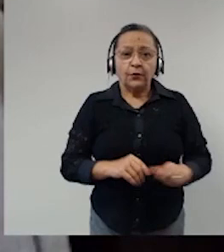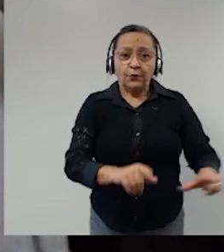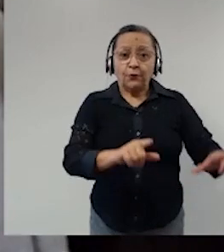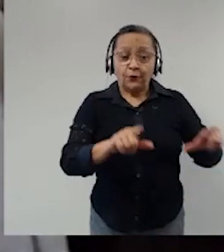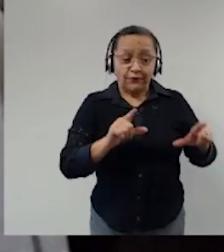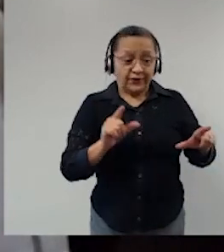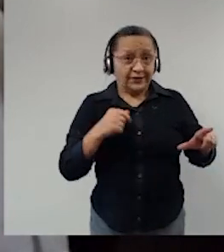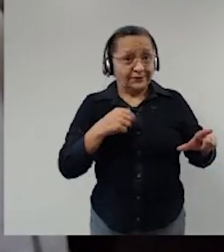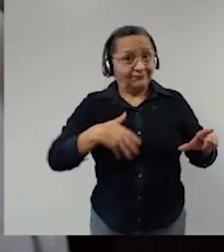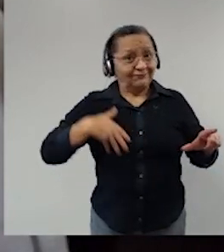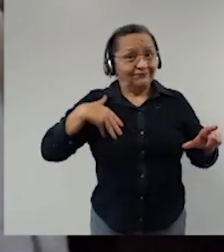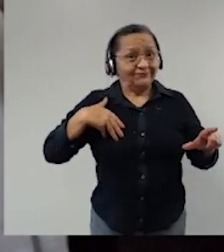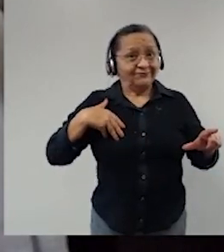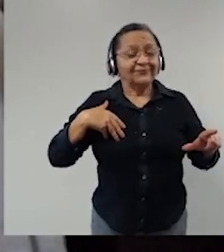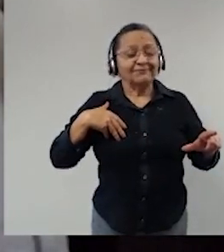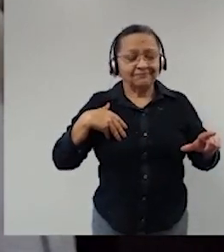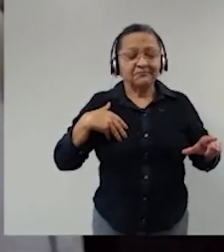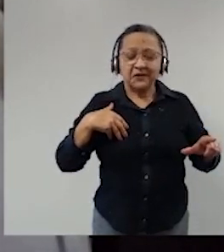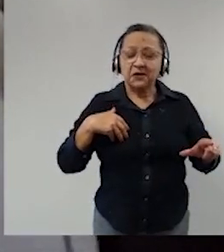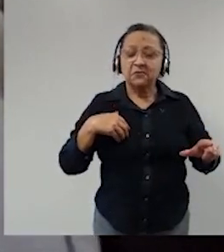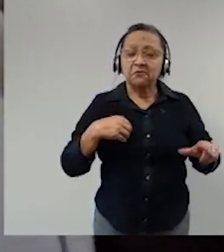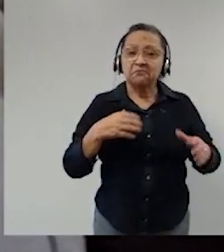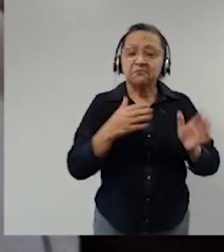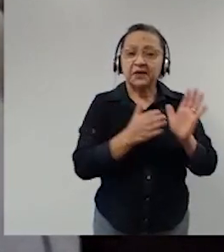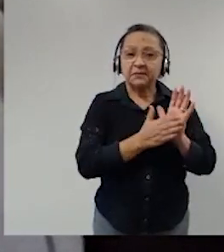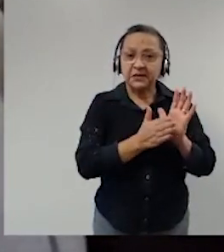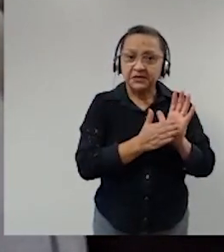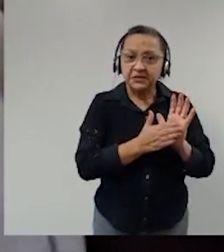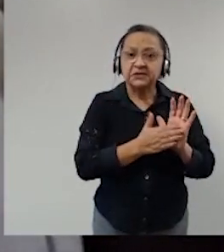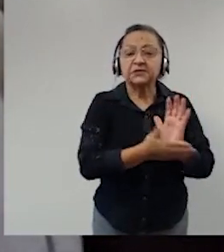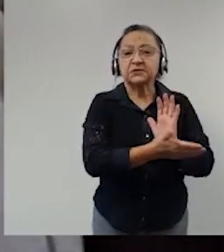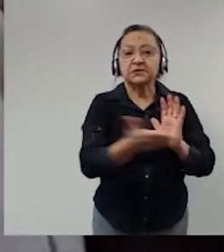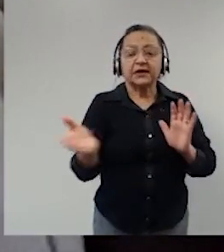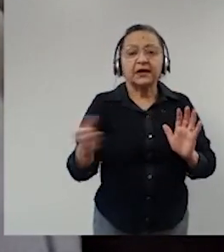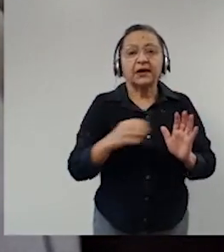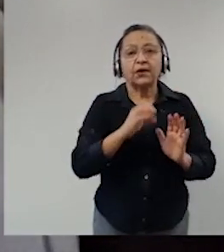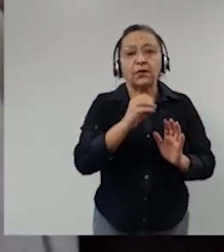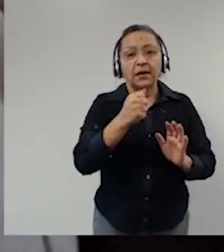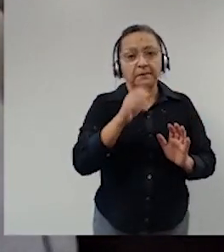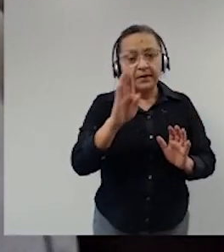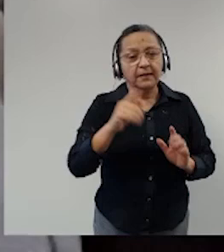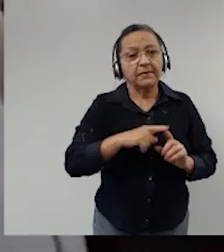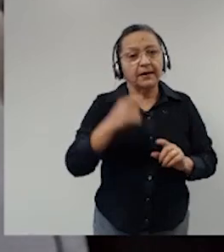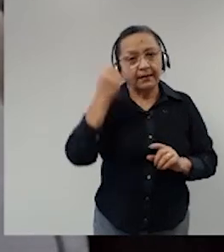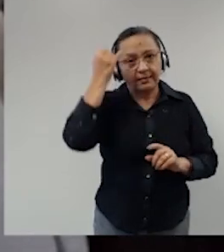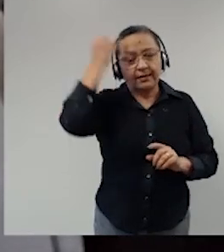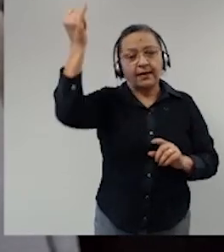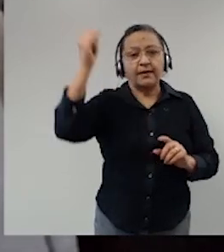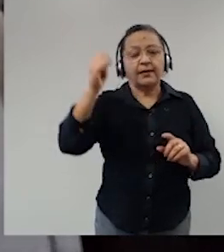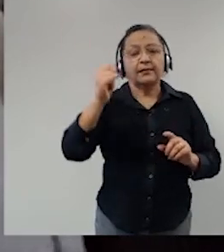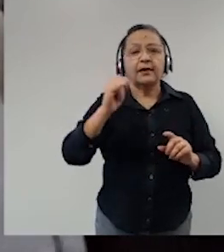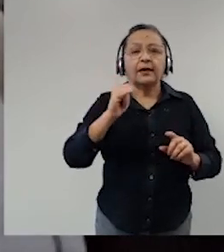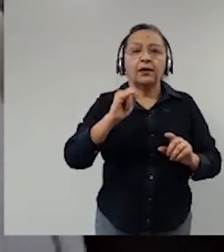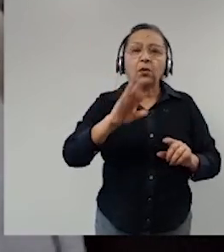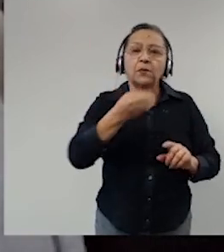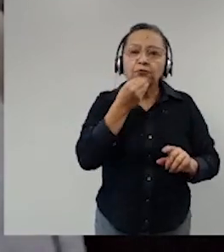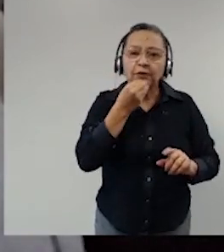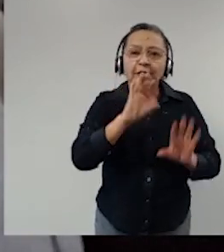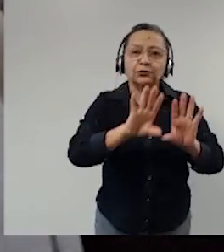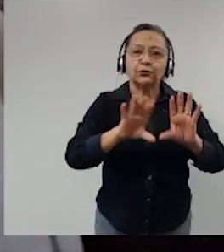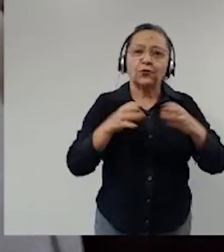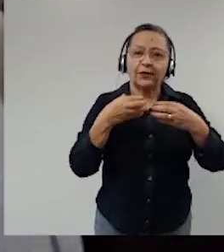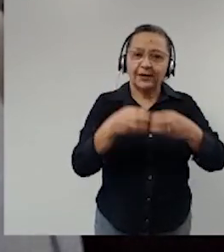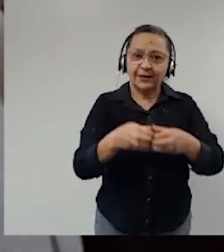convite, acho que a iniciativa é uma iniciativa muito oportuna